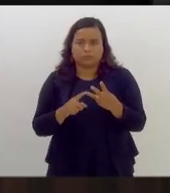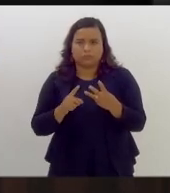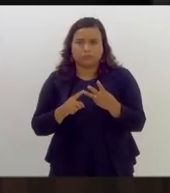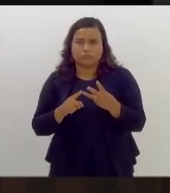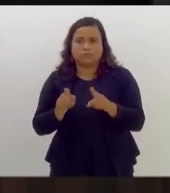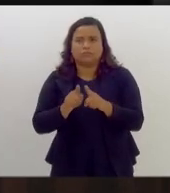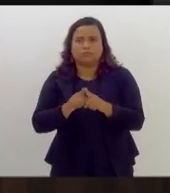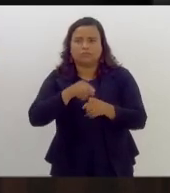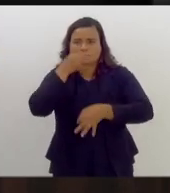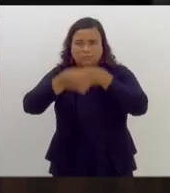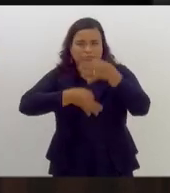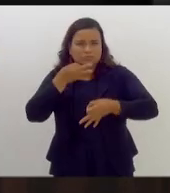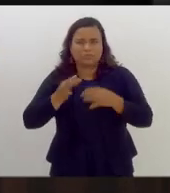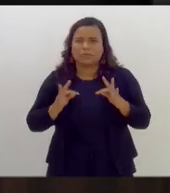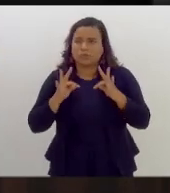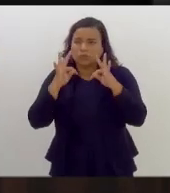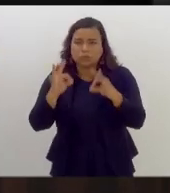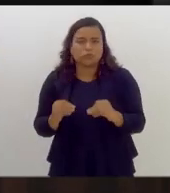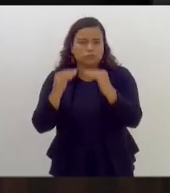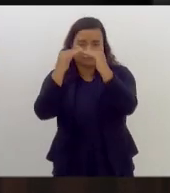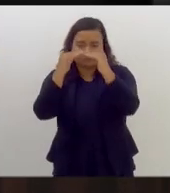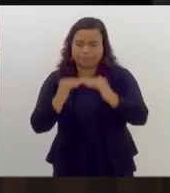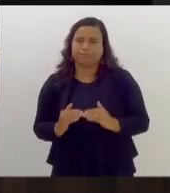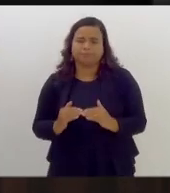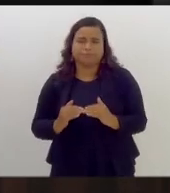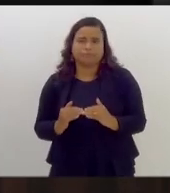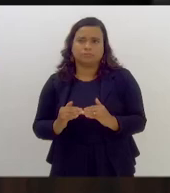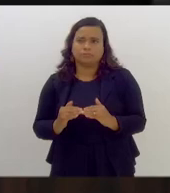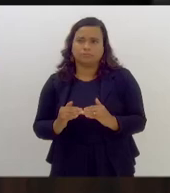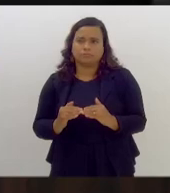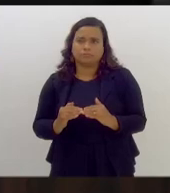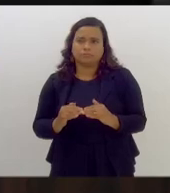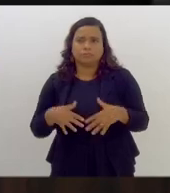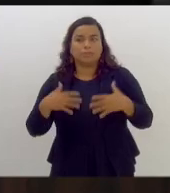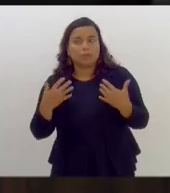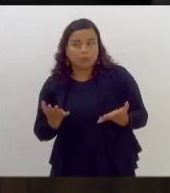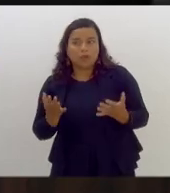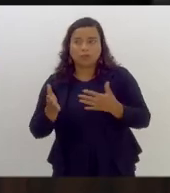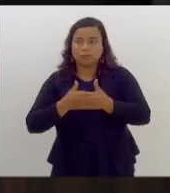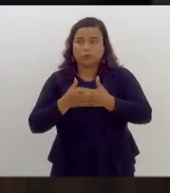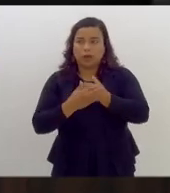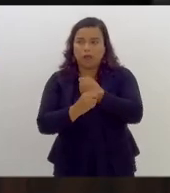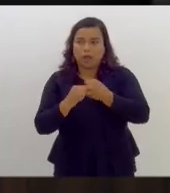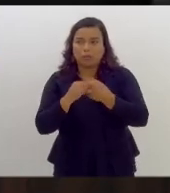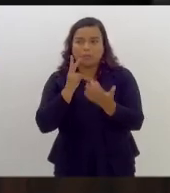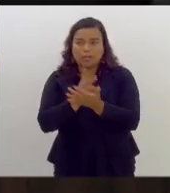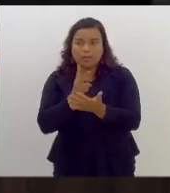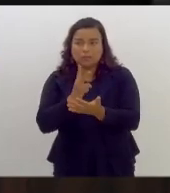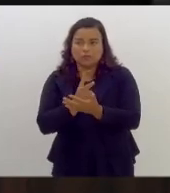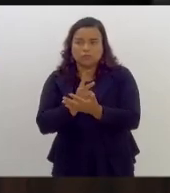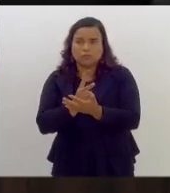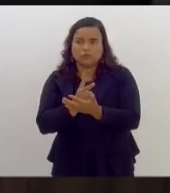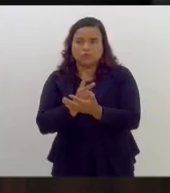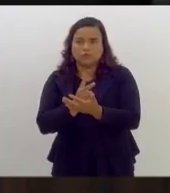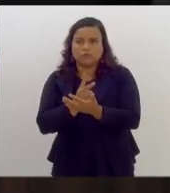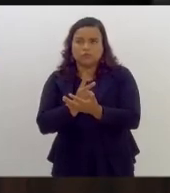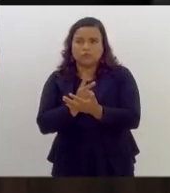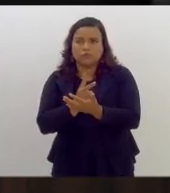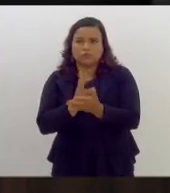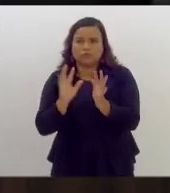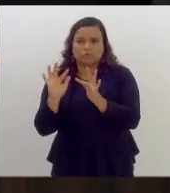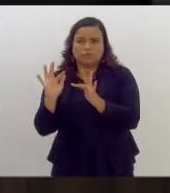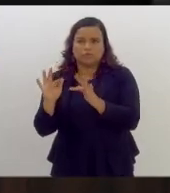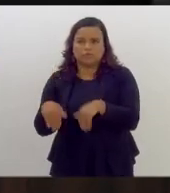Os pareceres são todos favoráveis e, quando for do mesmo autor, eu vou... Ao final,